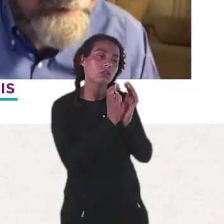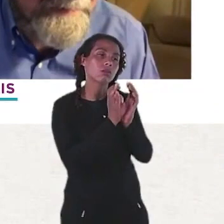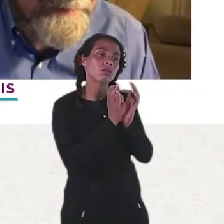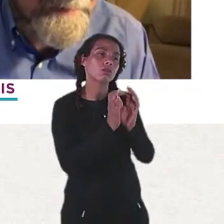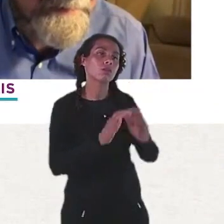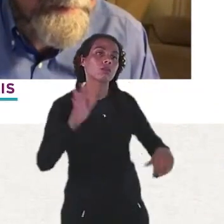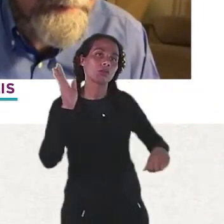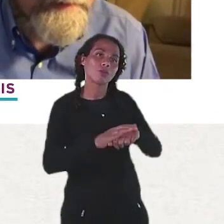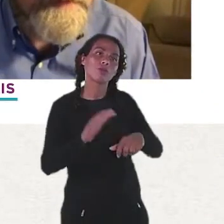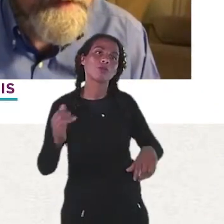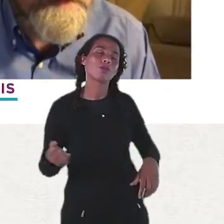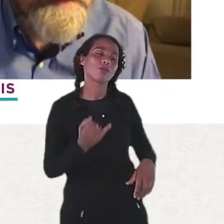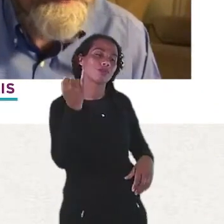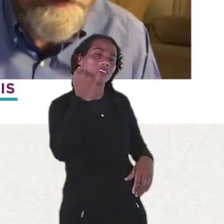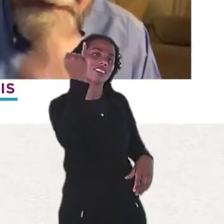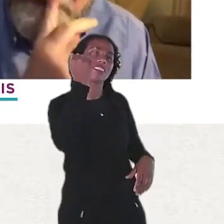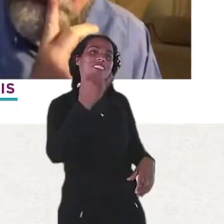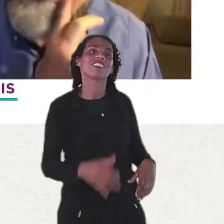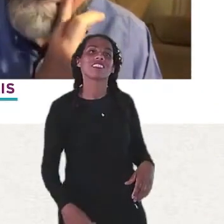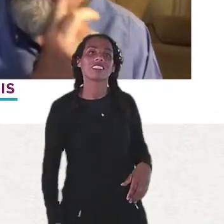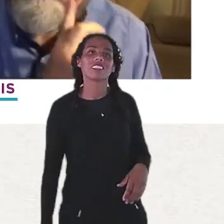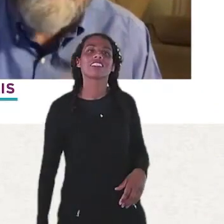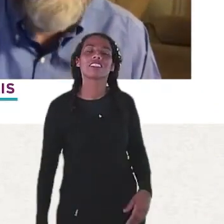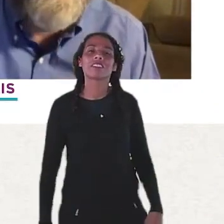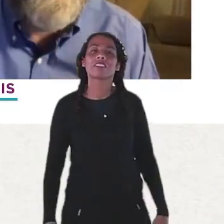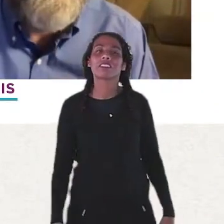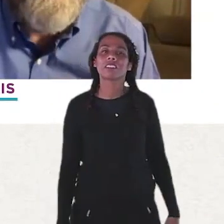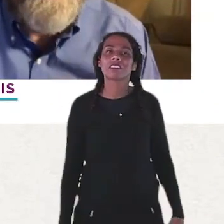né? Exatamente. É por isso.